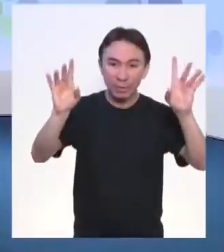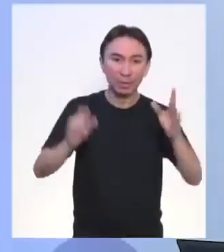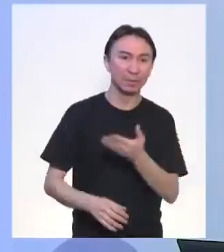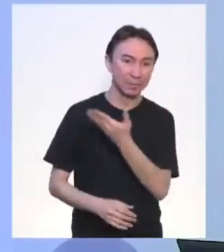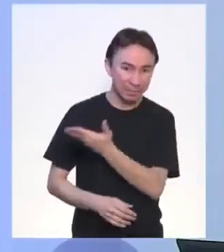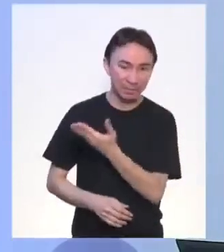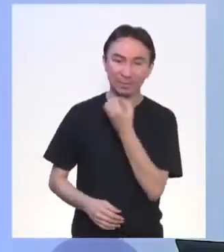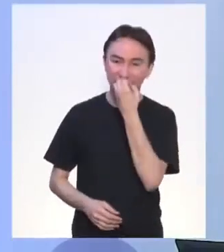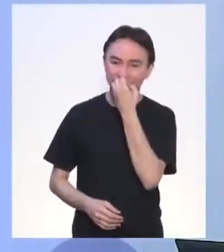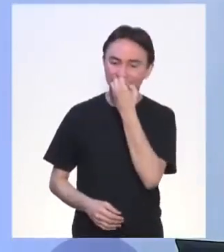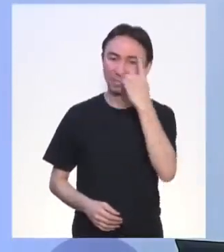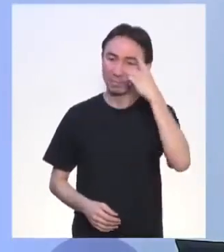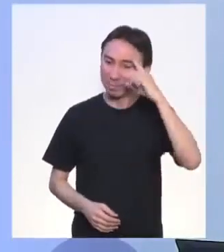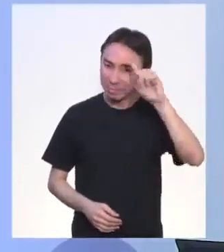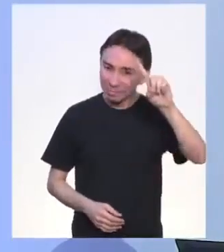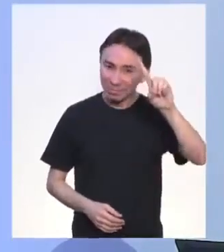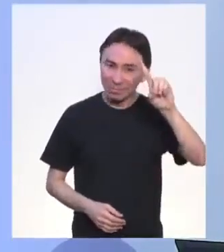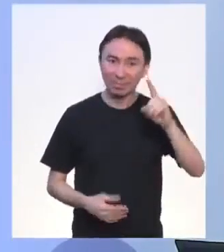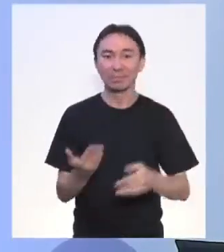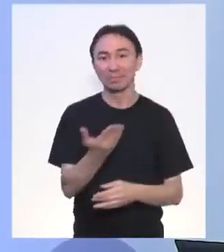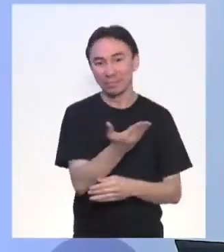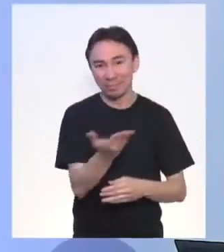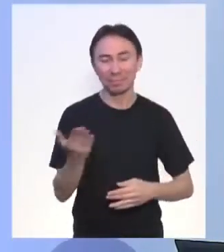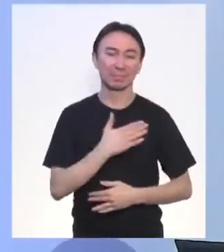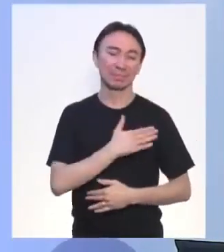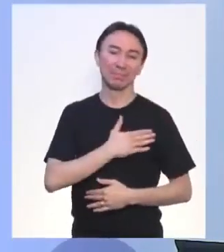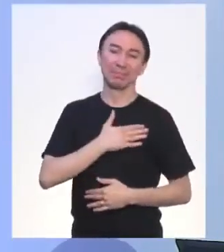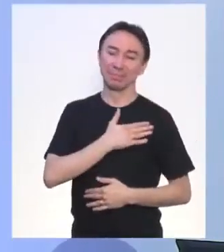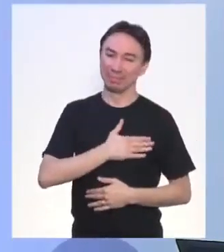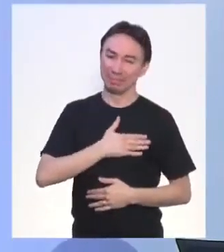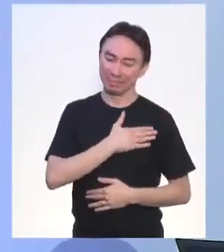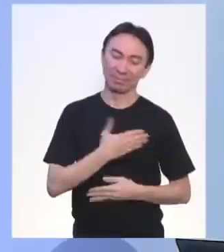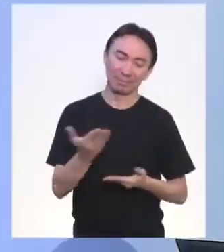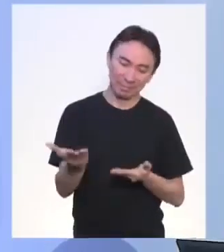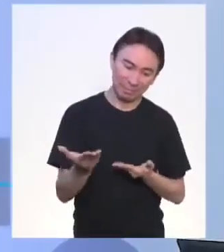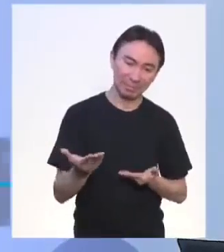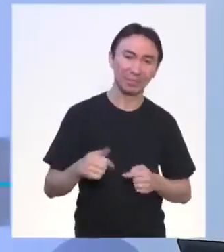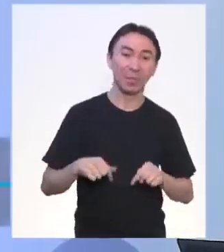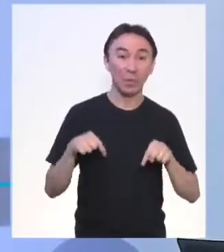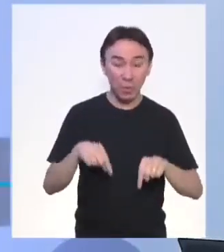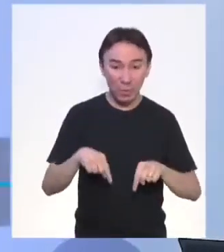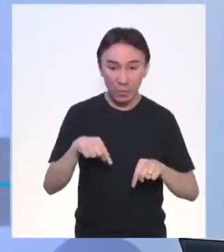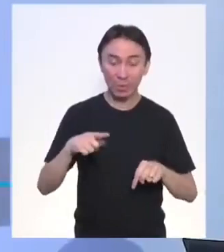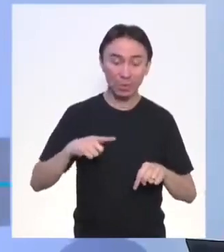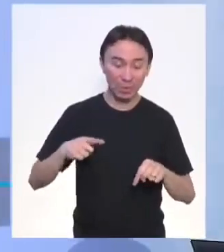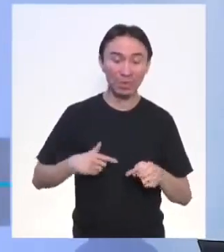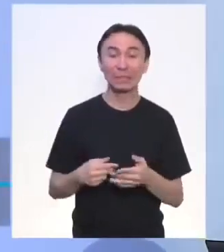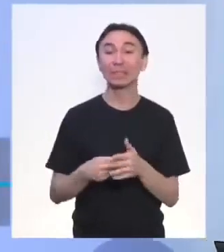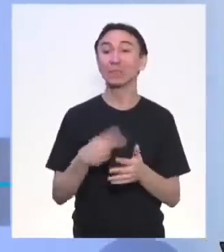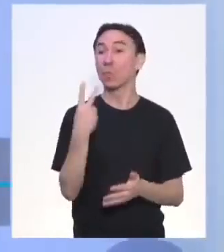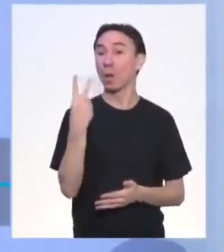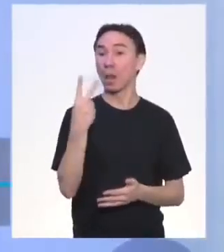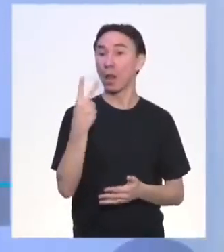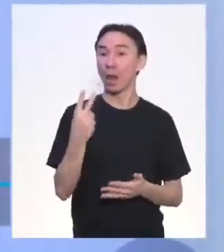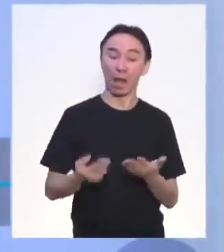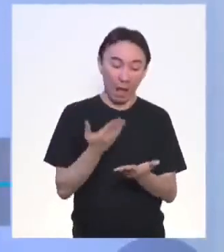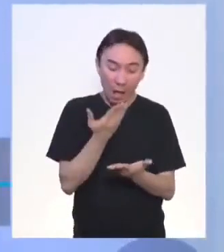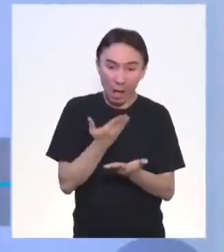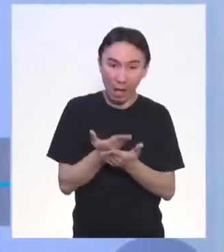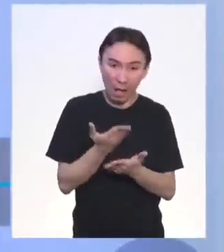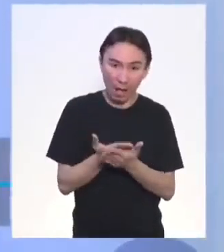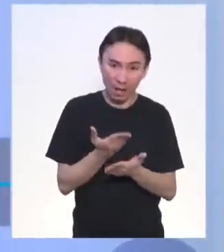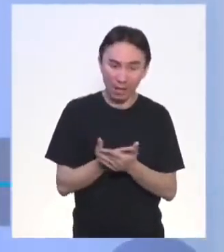Osmar. Bem-vindo, pessoal. Bem-vindo a todos à nossa aula. Hoje eu vou fazer minha segunda aula com vocês, né? Contar para vocês